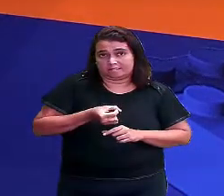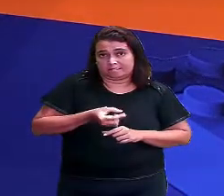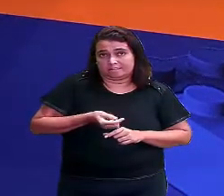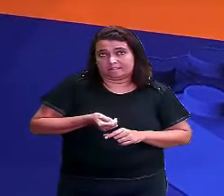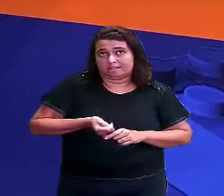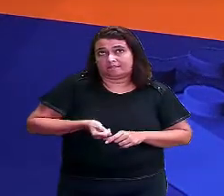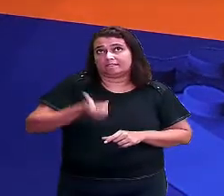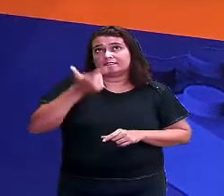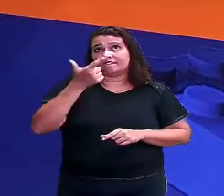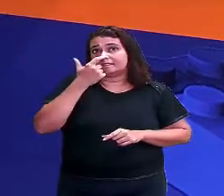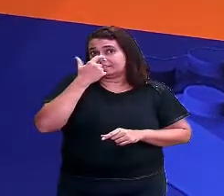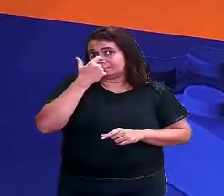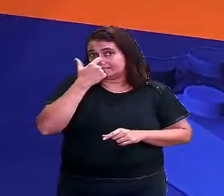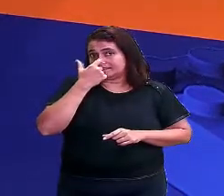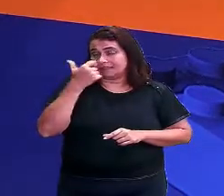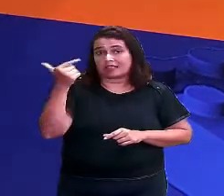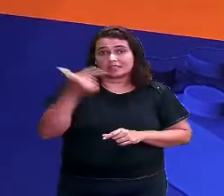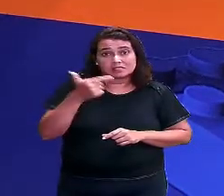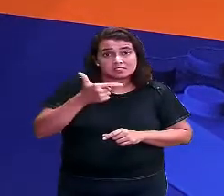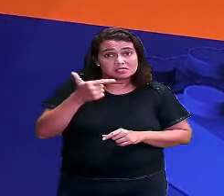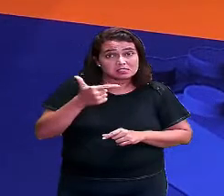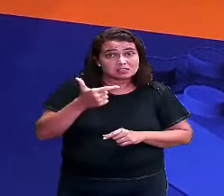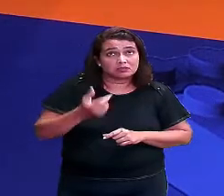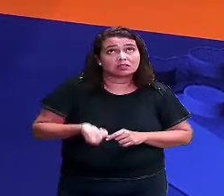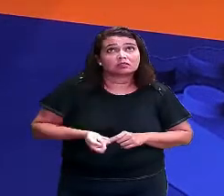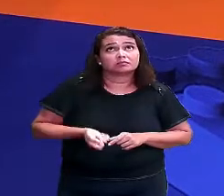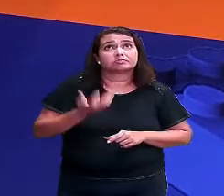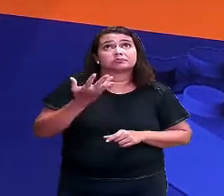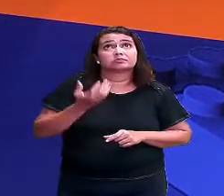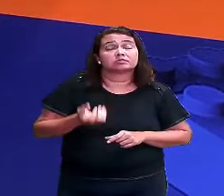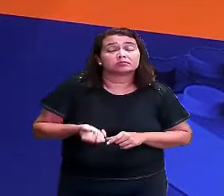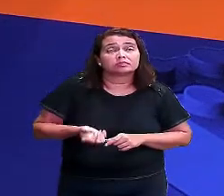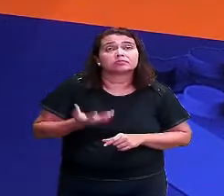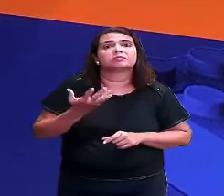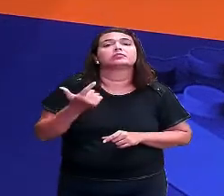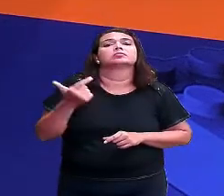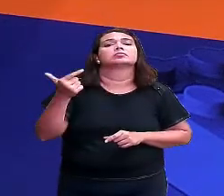moeda tinha que ser a segunda opção. Minha